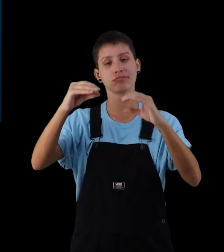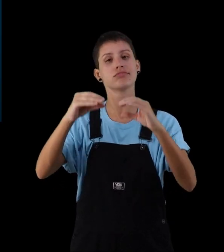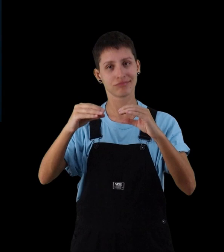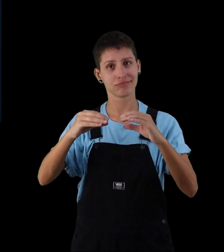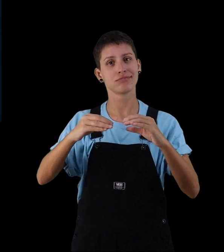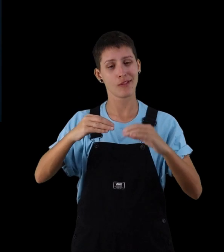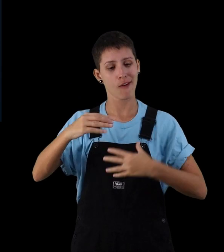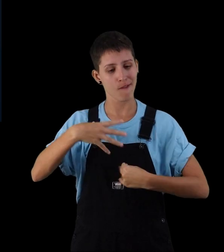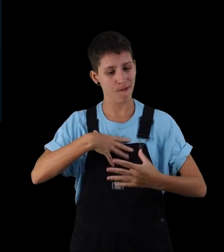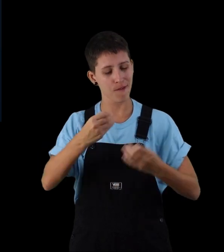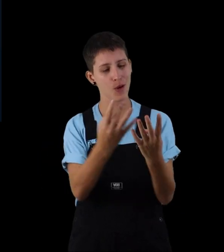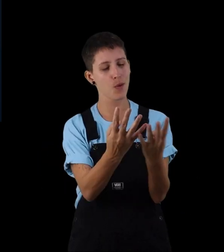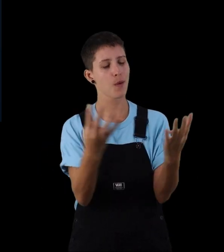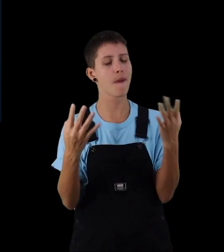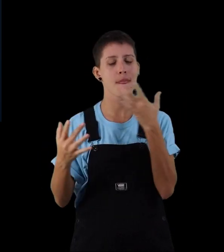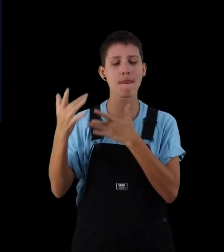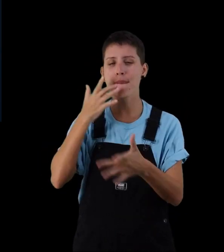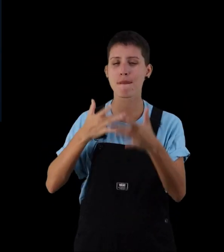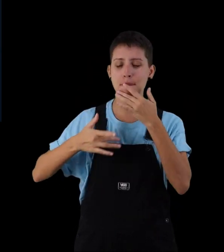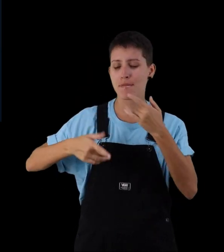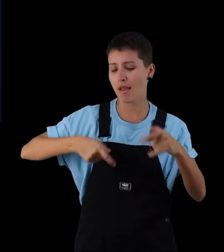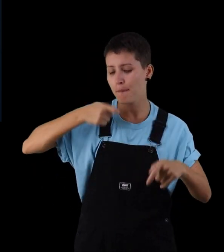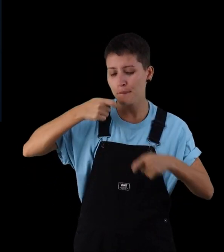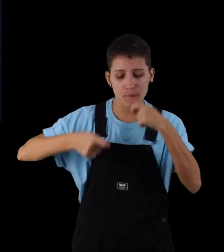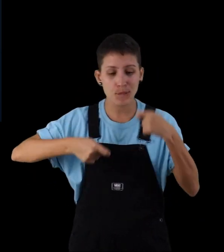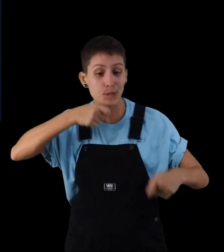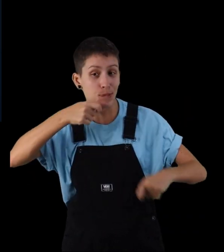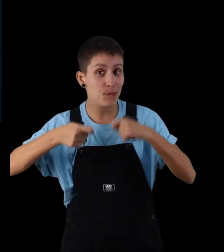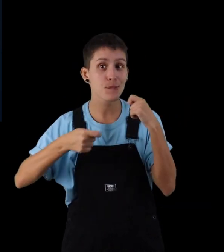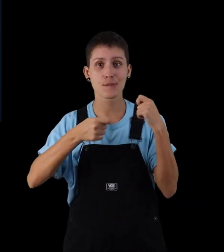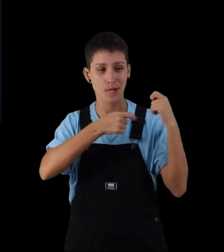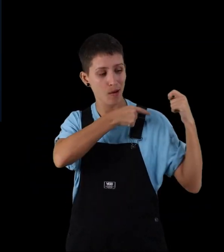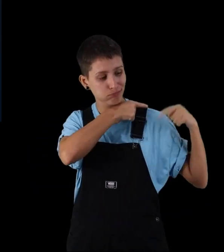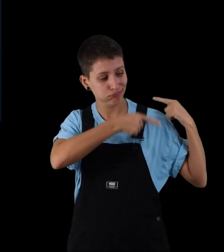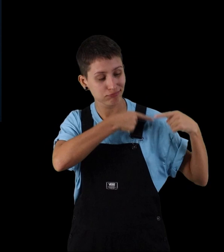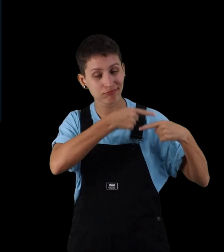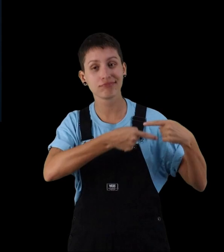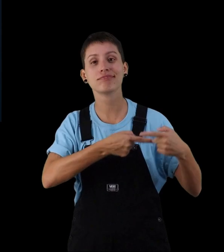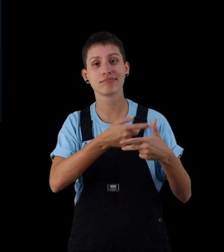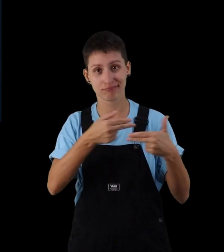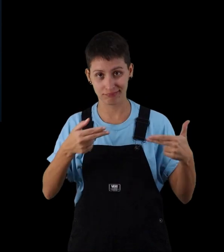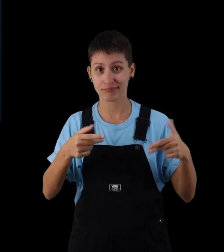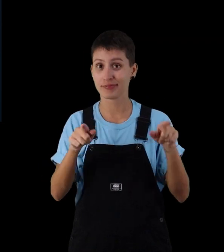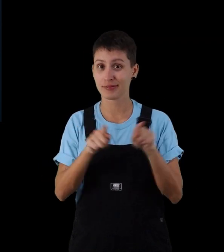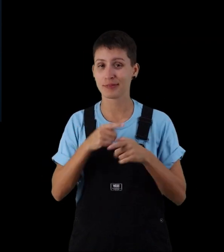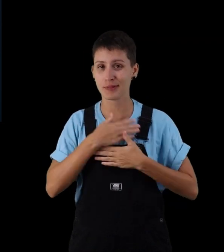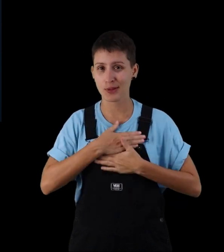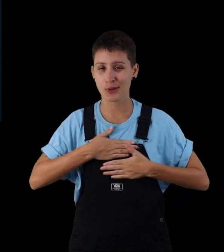pera. Os filhos ao redor da mesa se deliciavam com os sabores vindos do